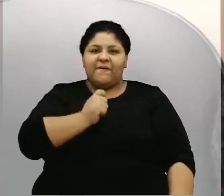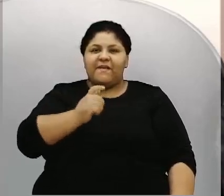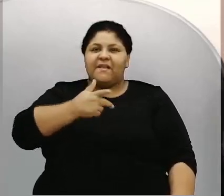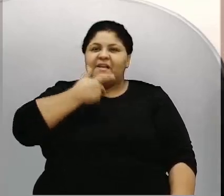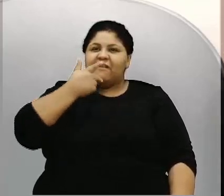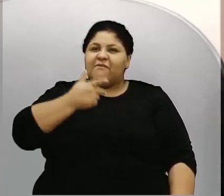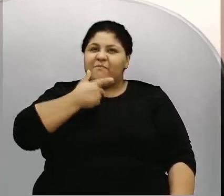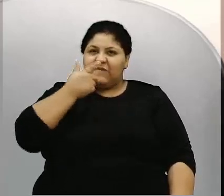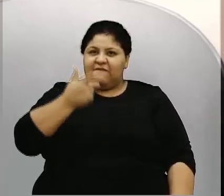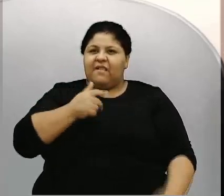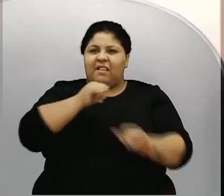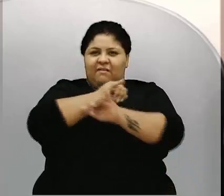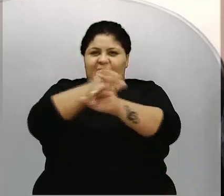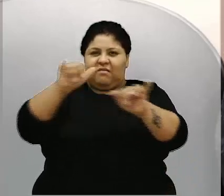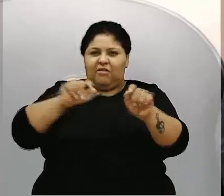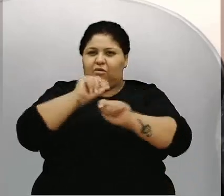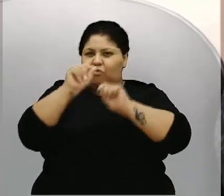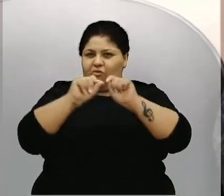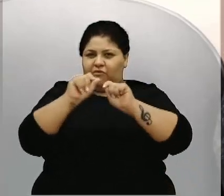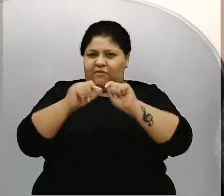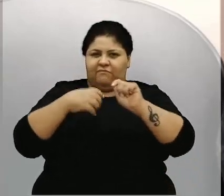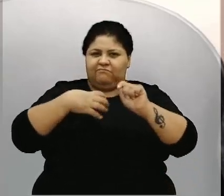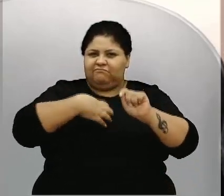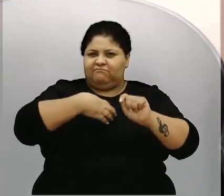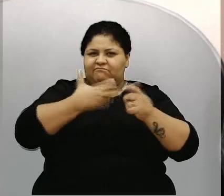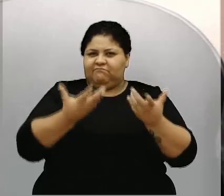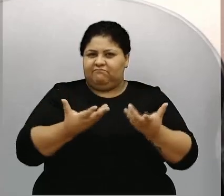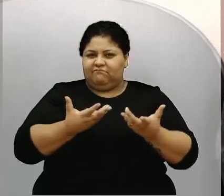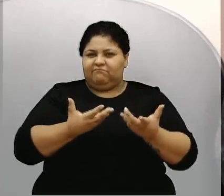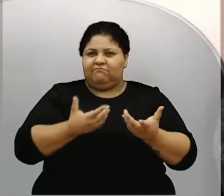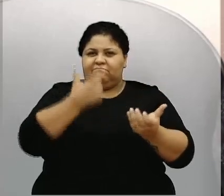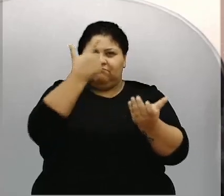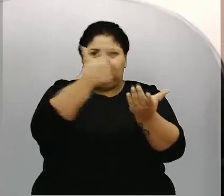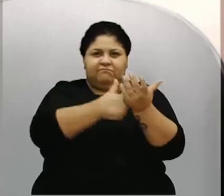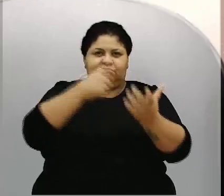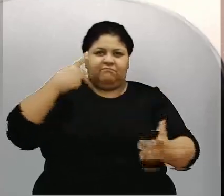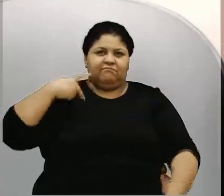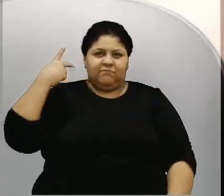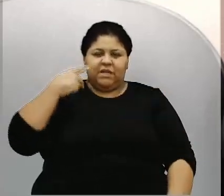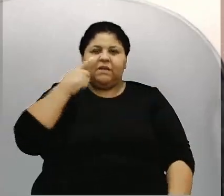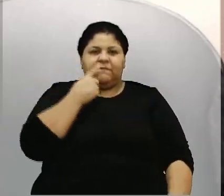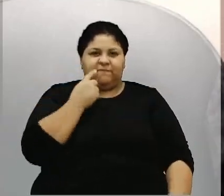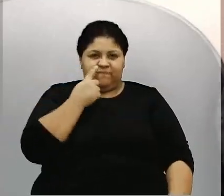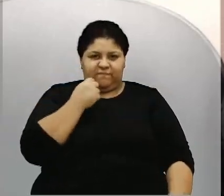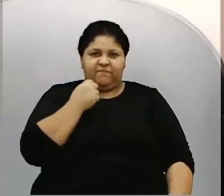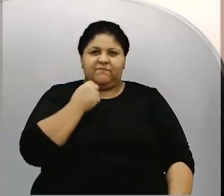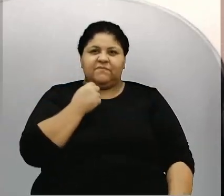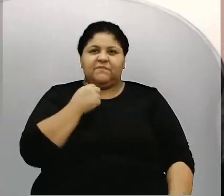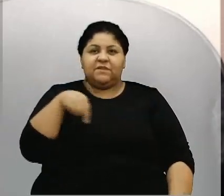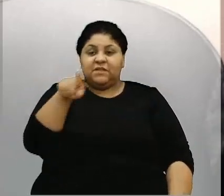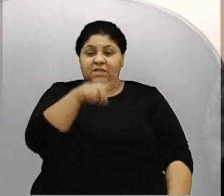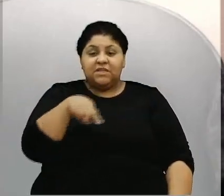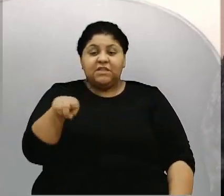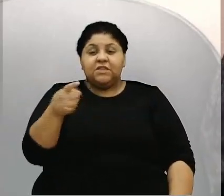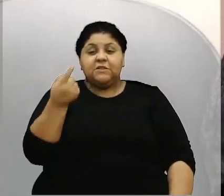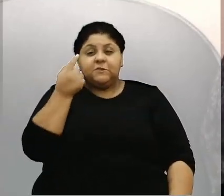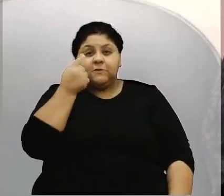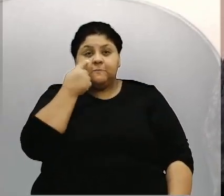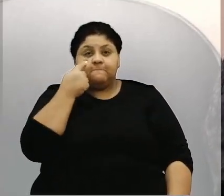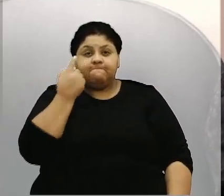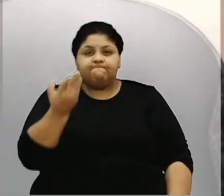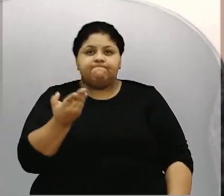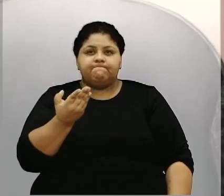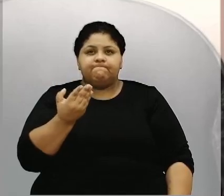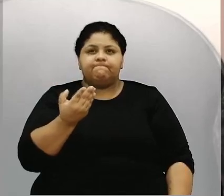suas percepções em relação a isso tudo. Eu concordo com a vereadora Rose no início da fala, em que a gente tem visto muitas